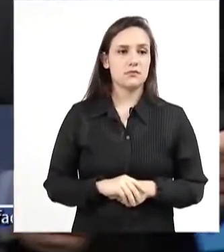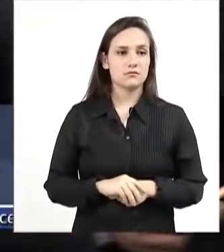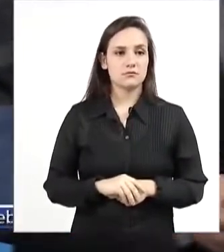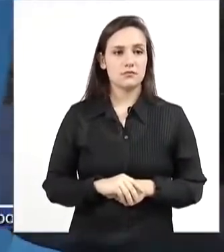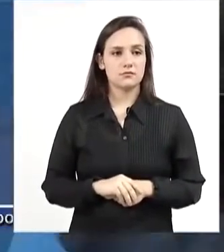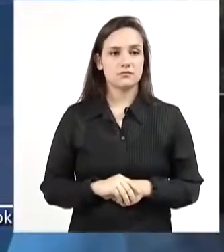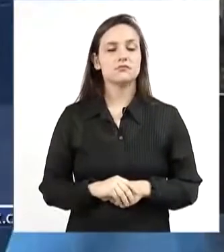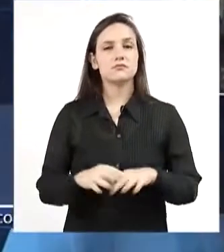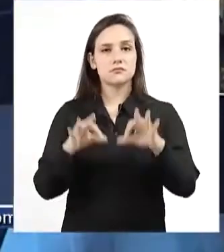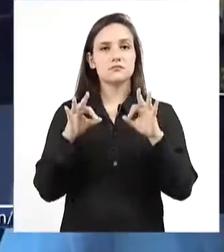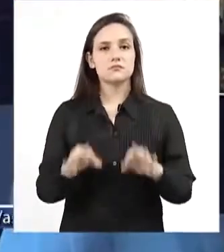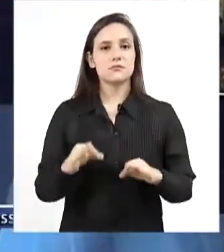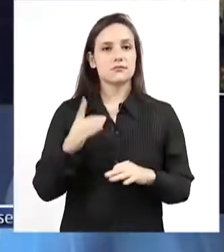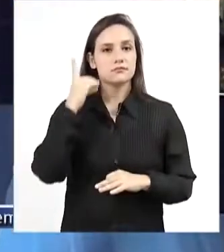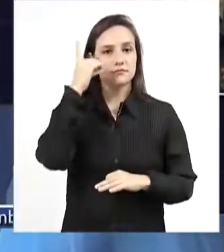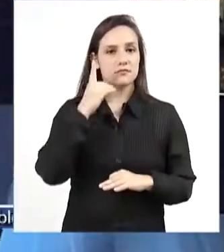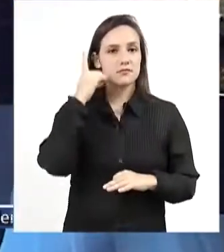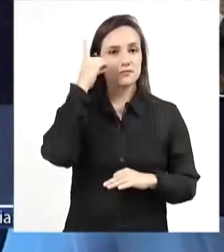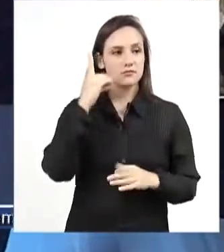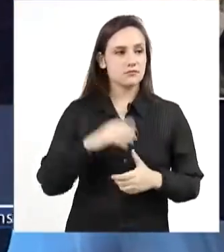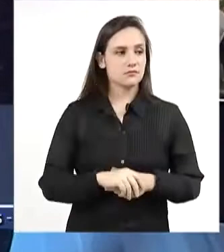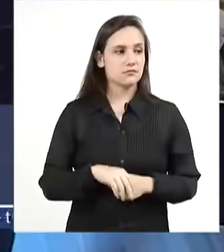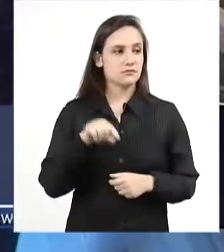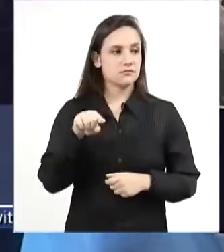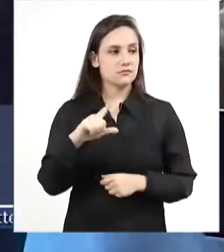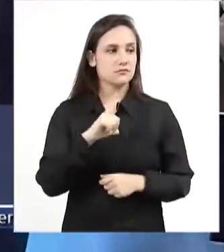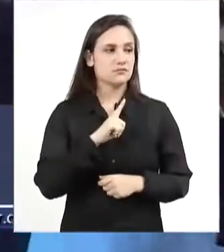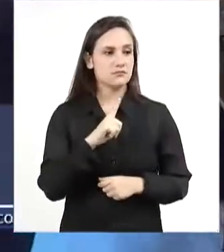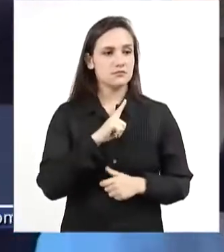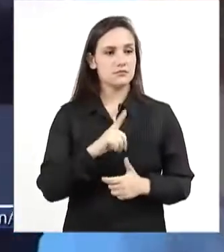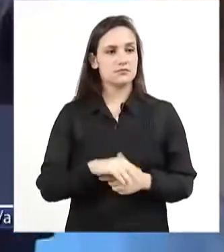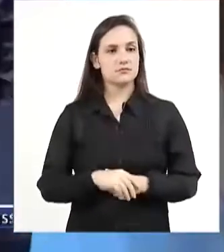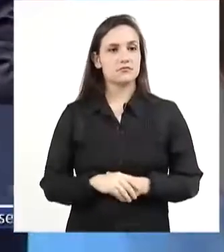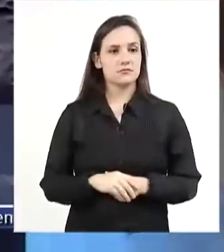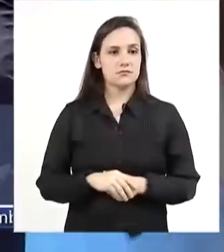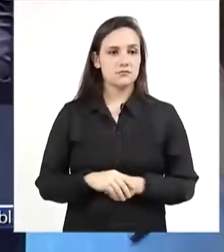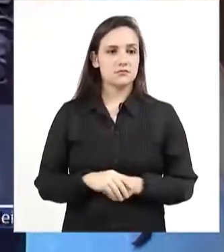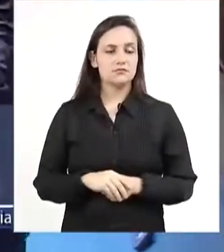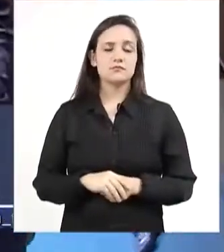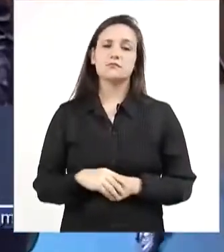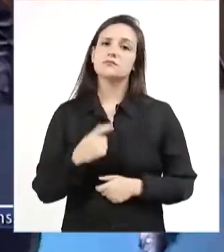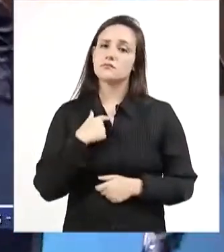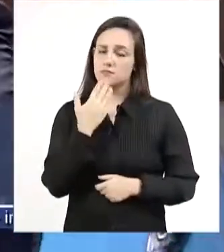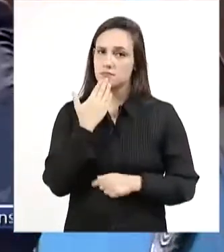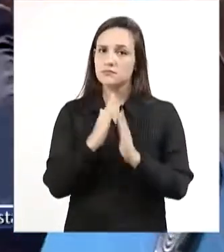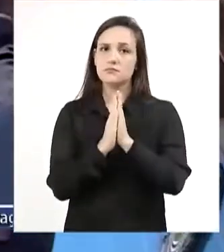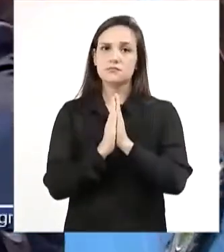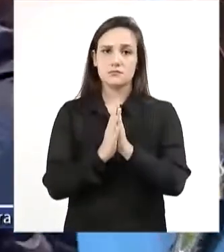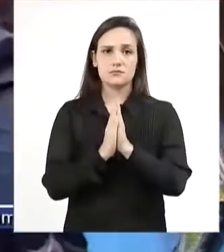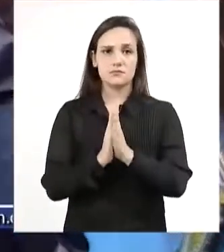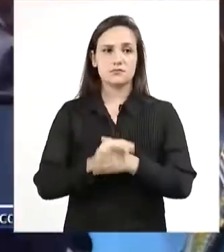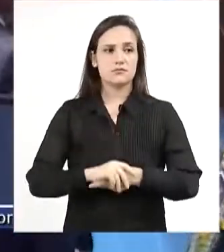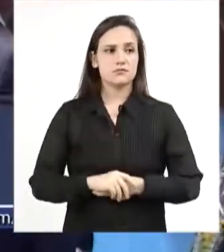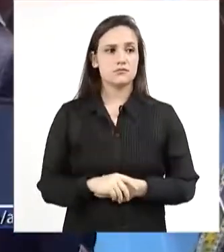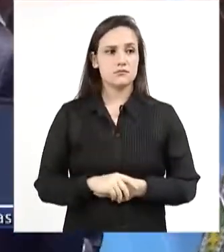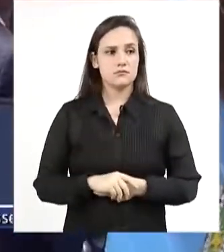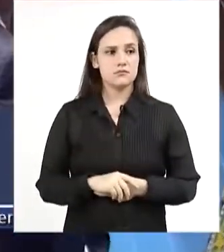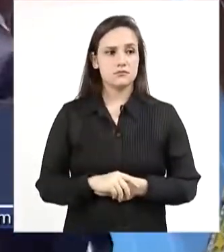Concedido, nobre deputado. Vossa Excelência disporá de... Eu vou pedir para que a gente pudesse...